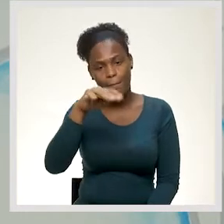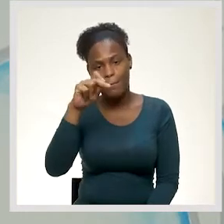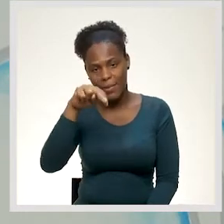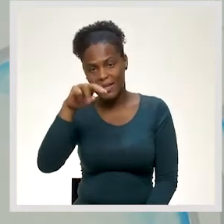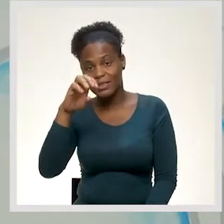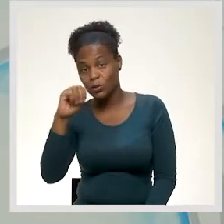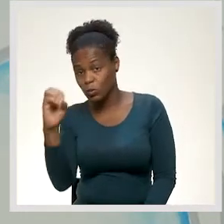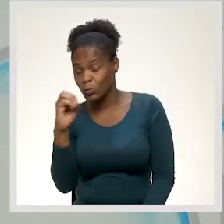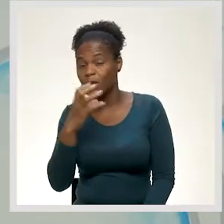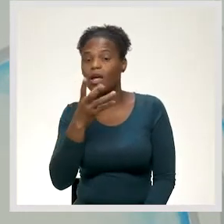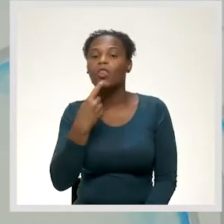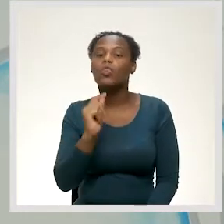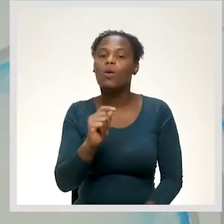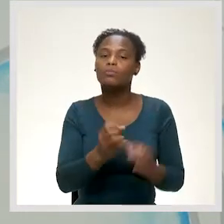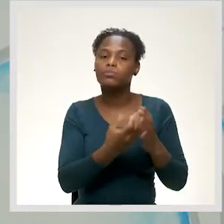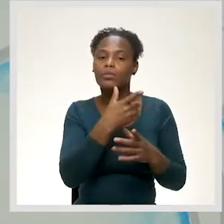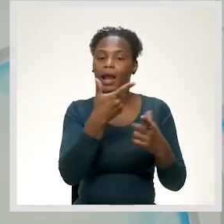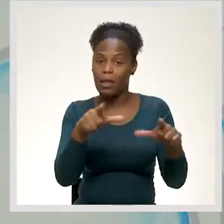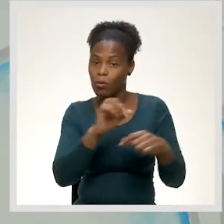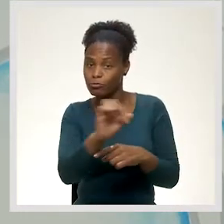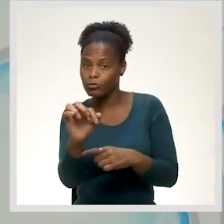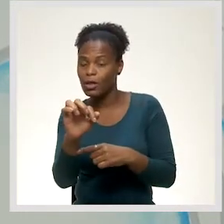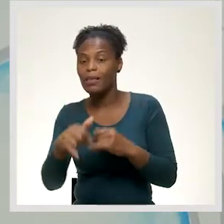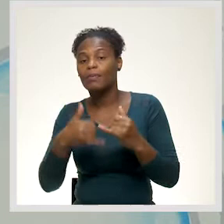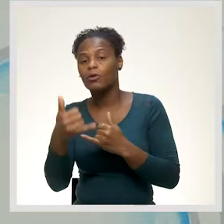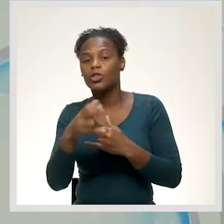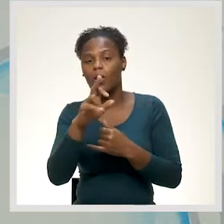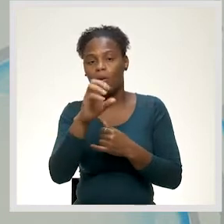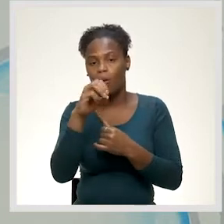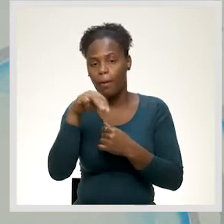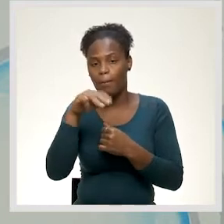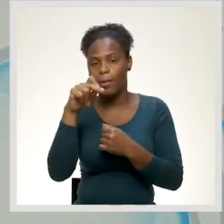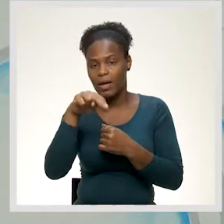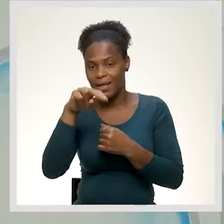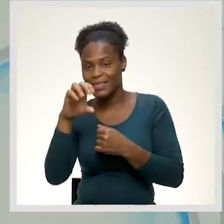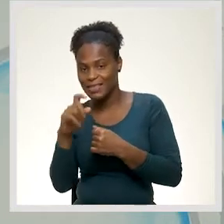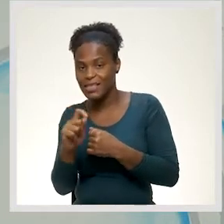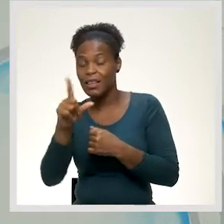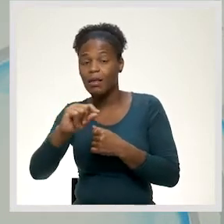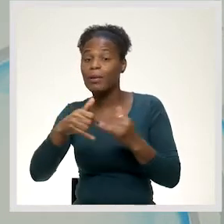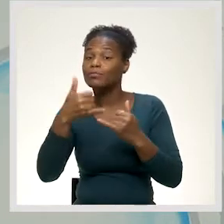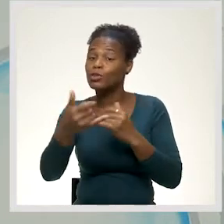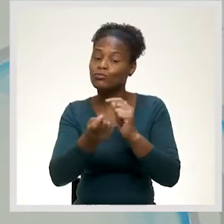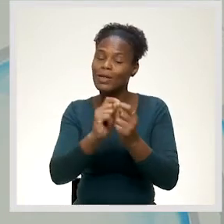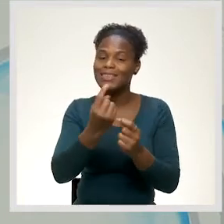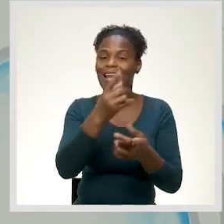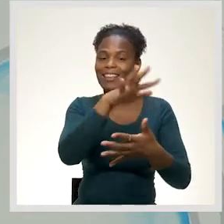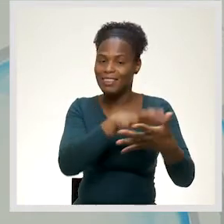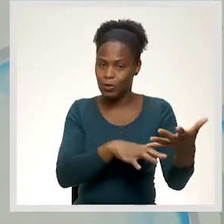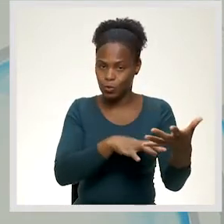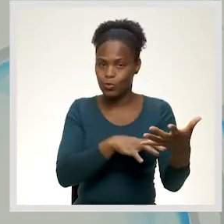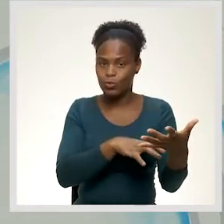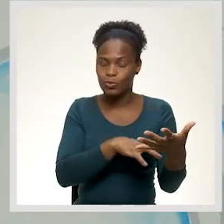do nome que era chamado a essas línguas, depois o romance também passou a ser textos, passou a designar